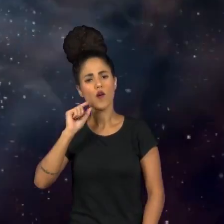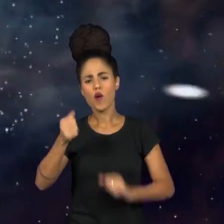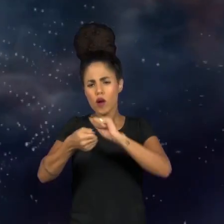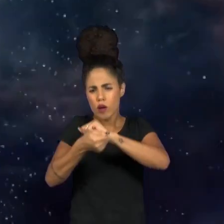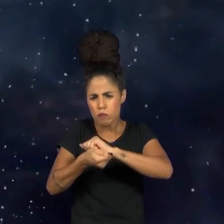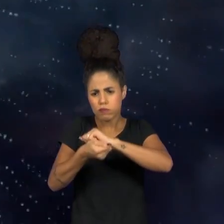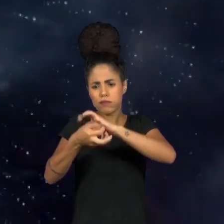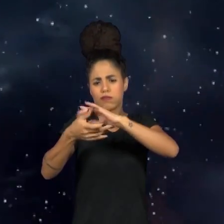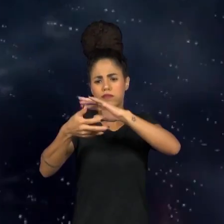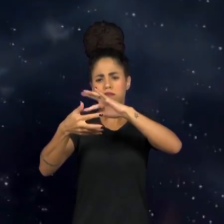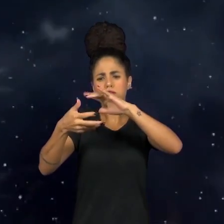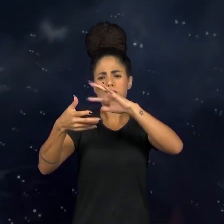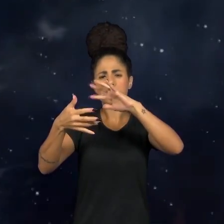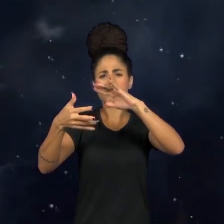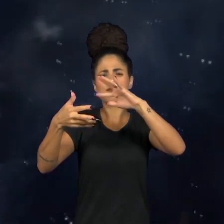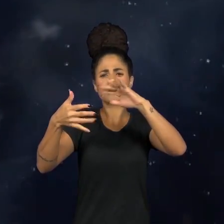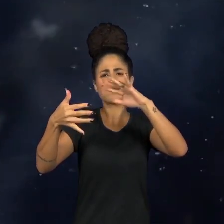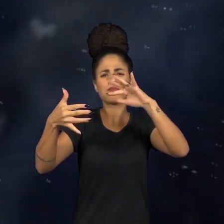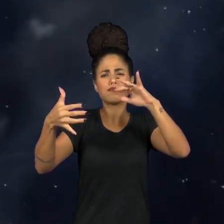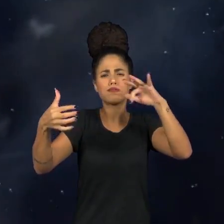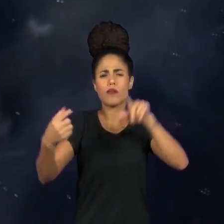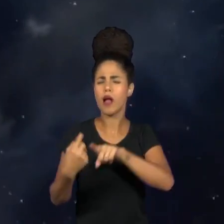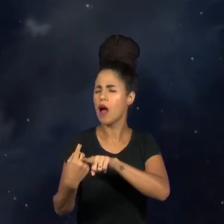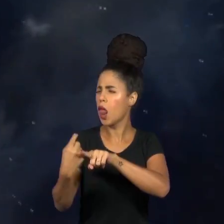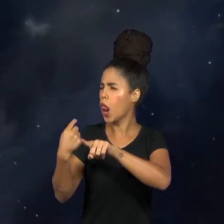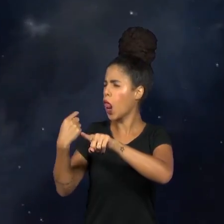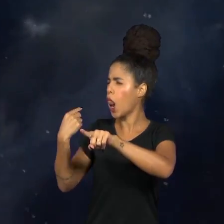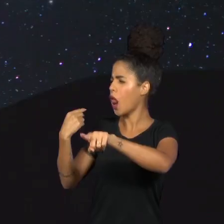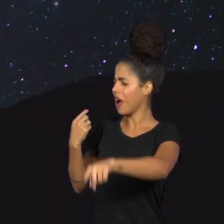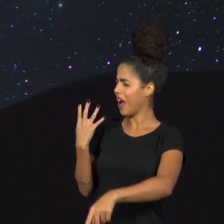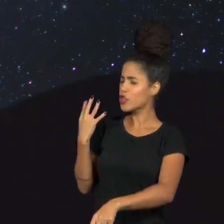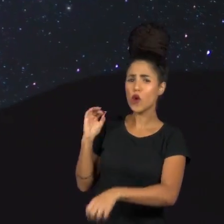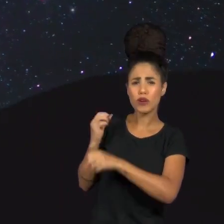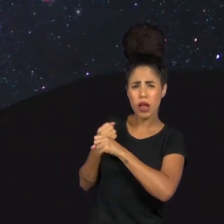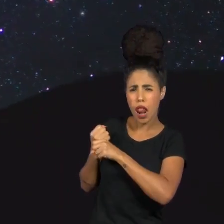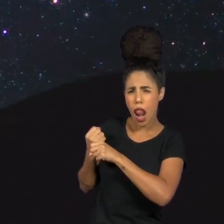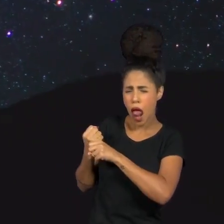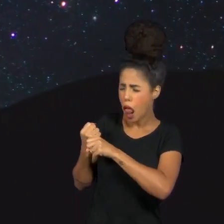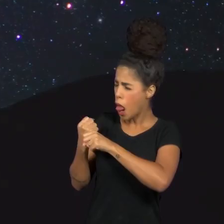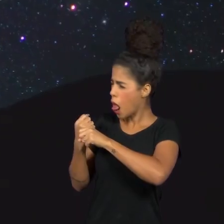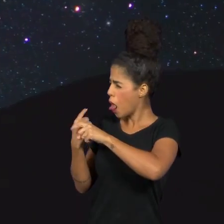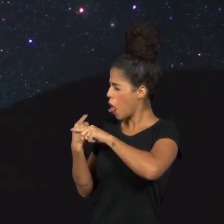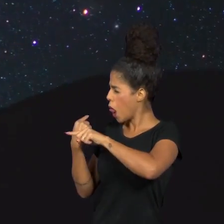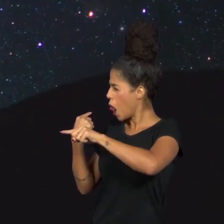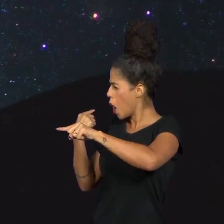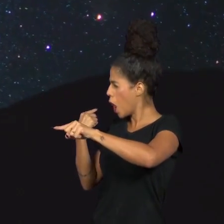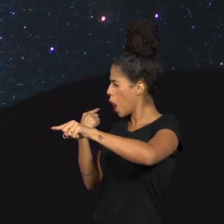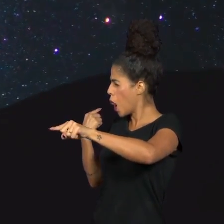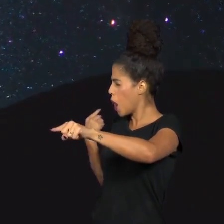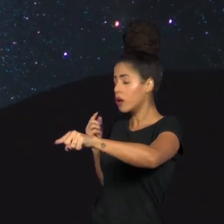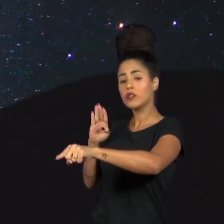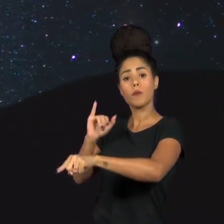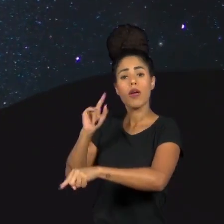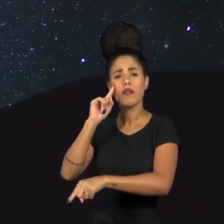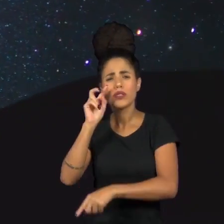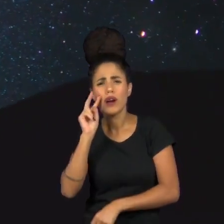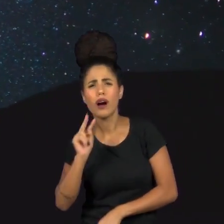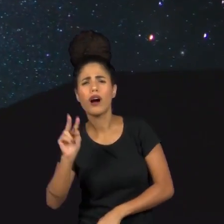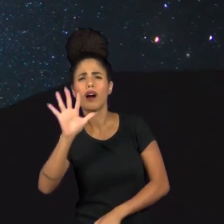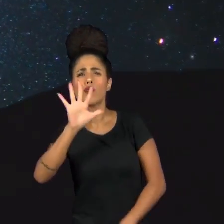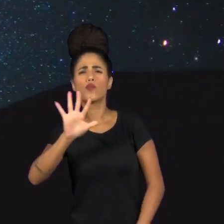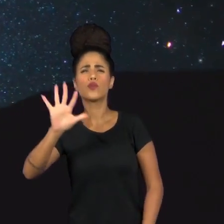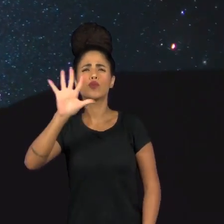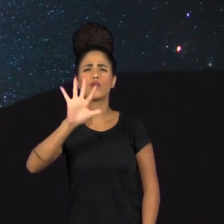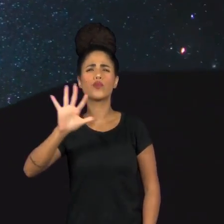grande explosão cósmica ocorrida há quase 14 bilhões de anos. Observar o céu espacial é olhar para